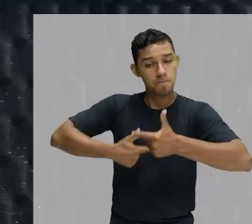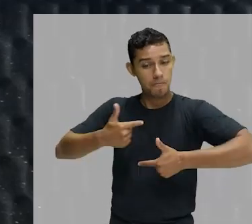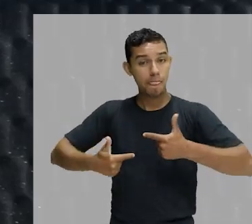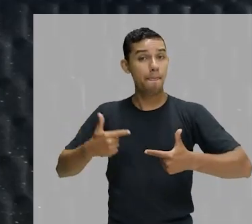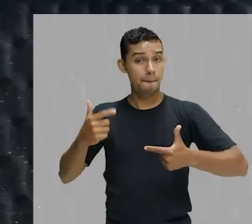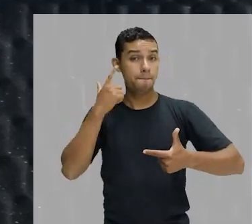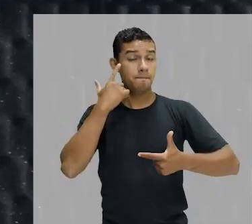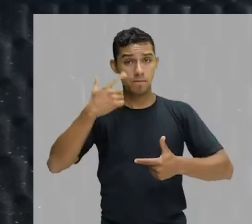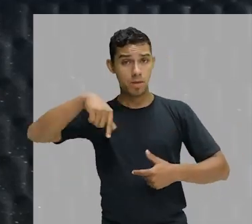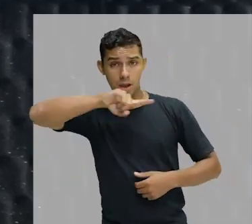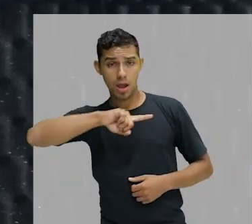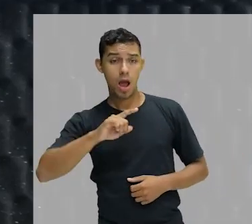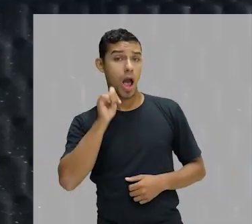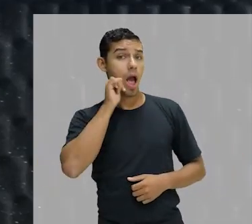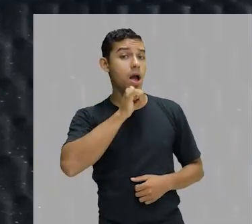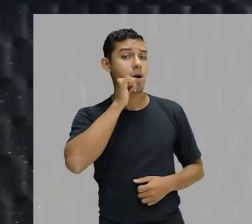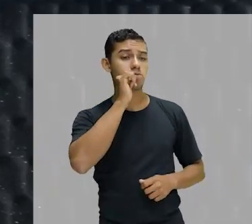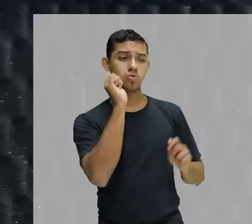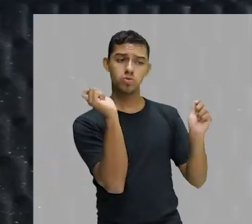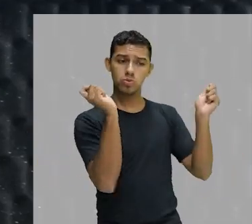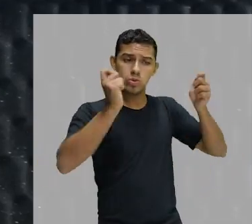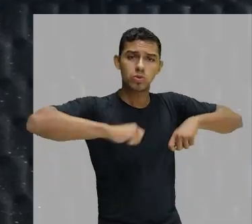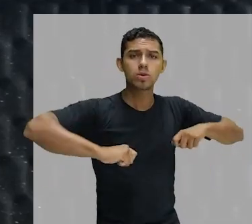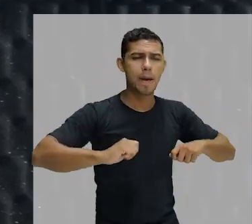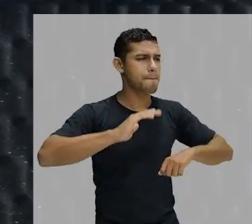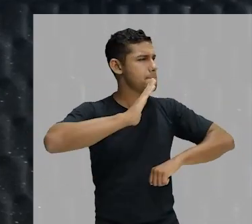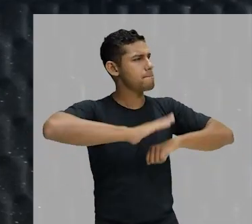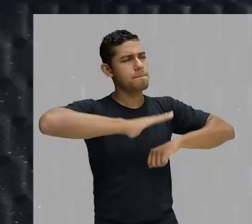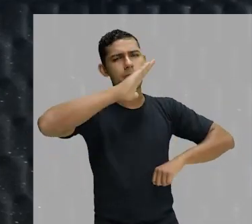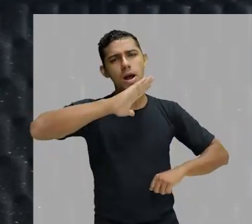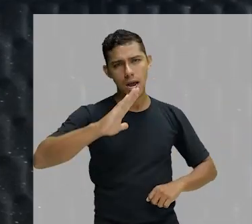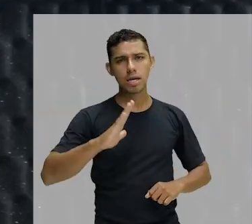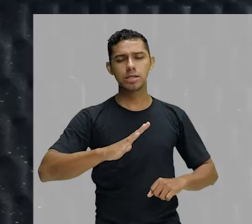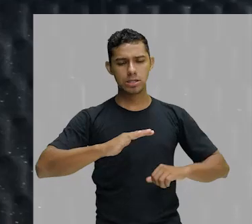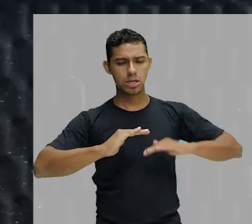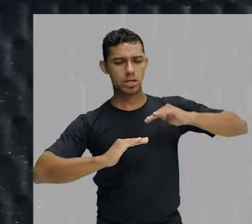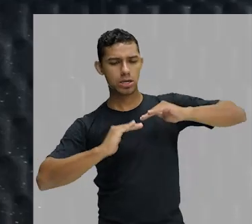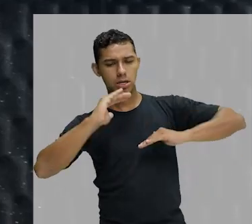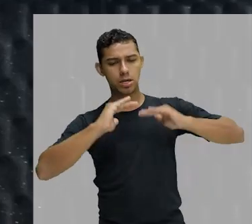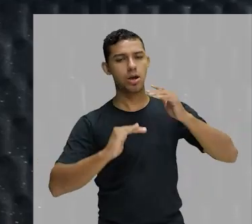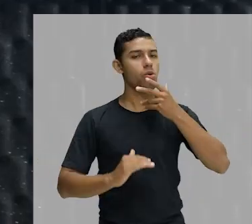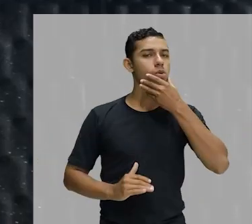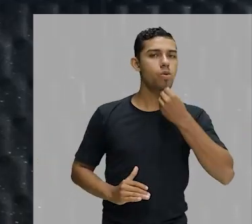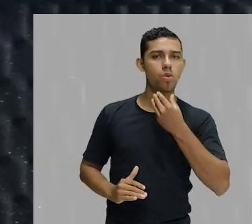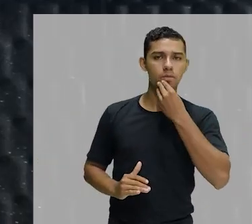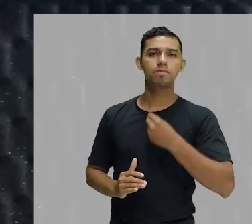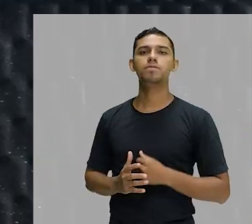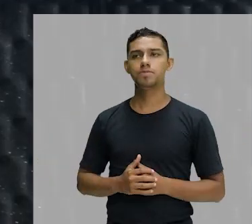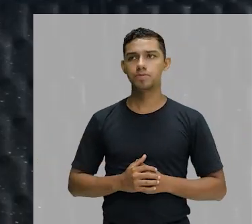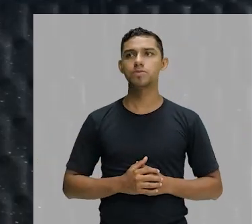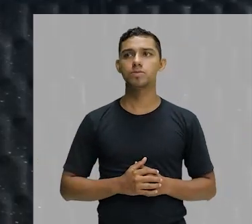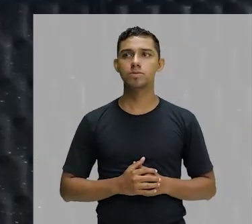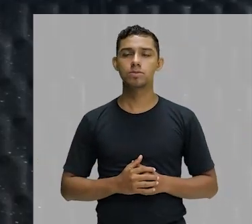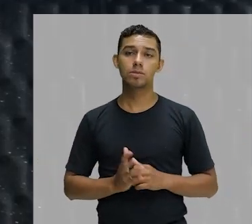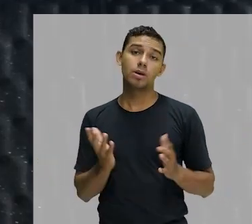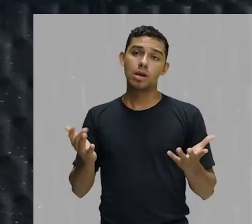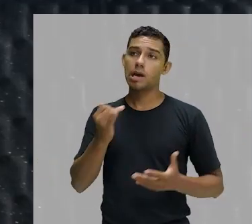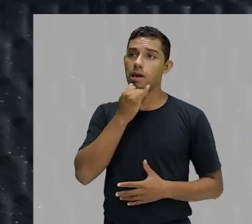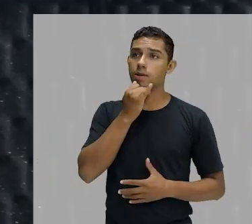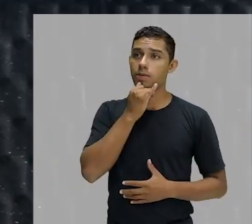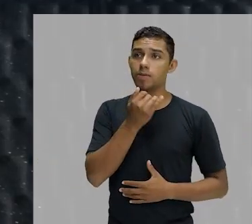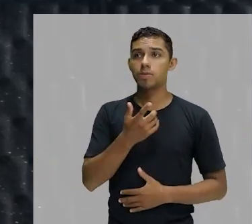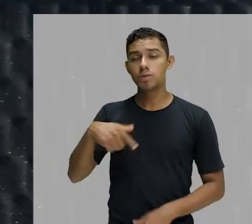na qual as mulheres têm mais equilíbrio do que os homens. Tanto que eu posso dar um